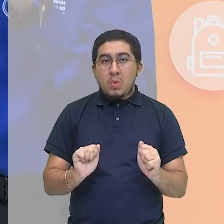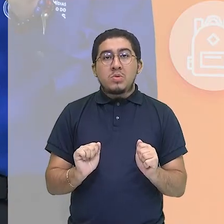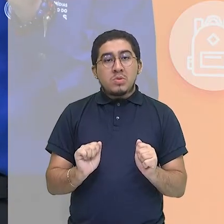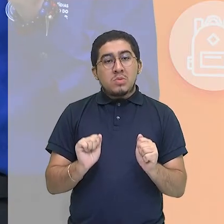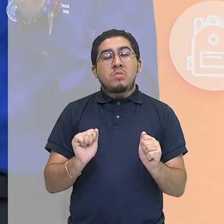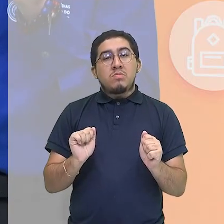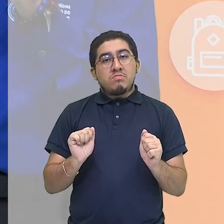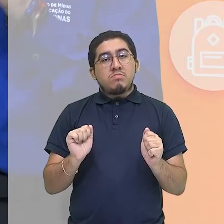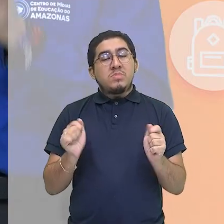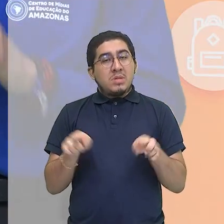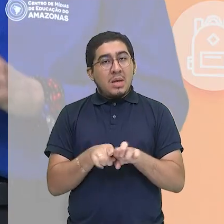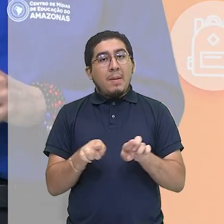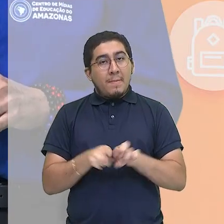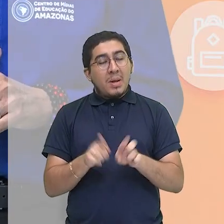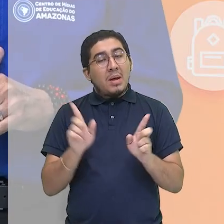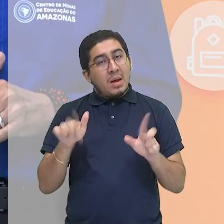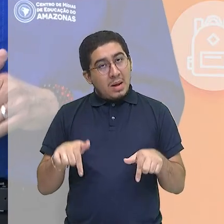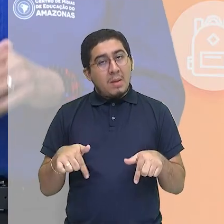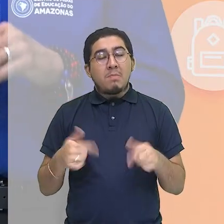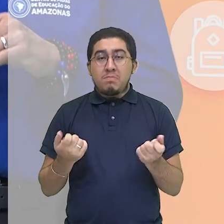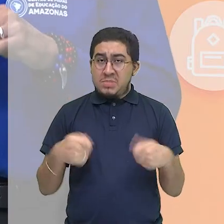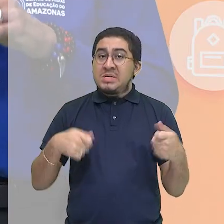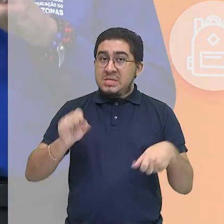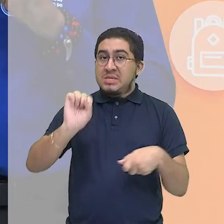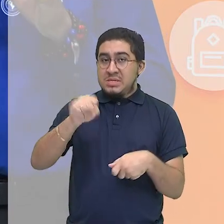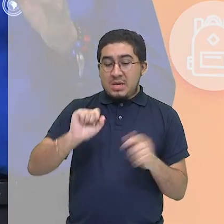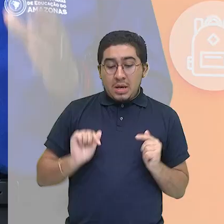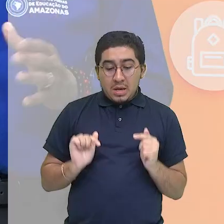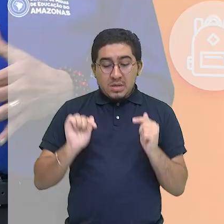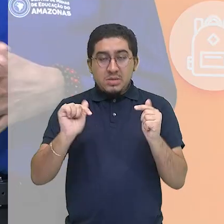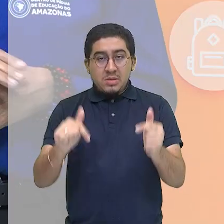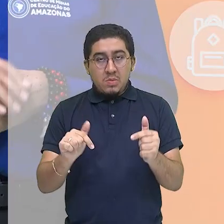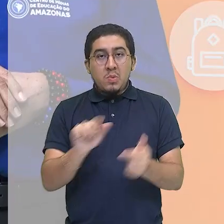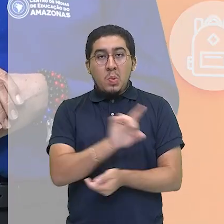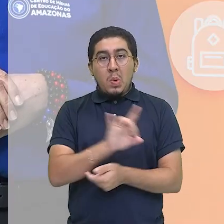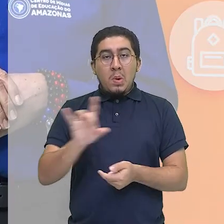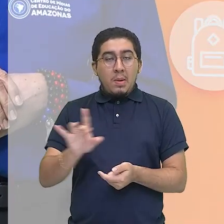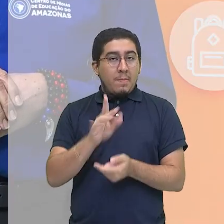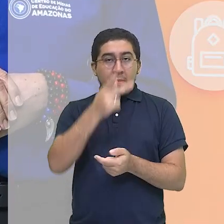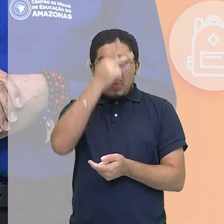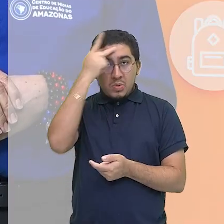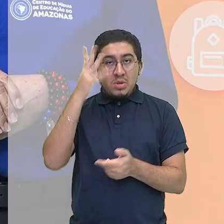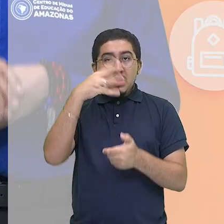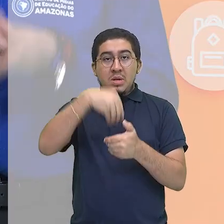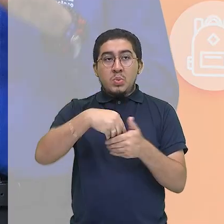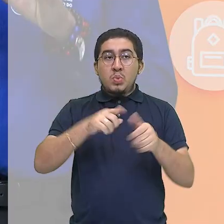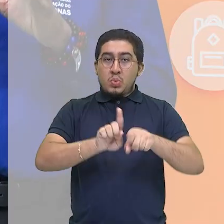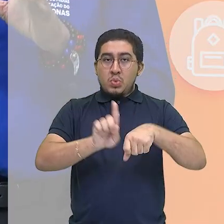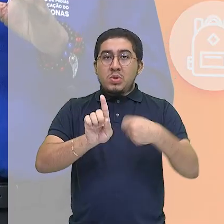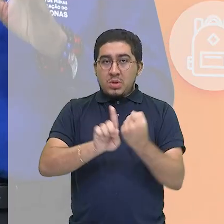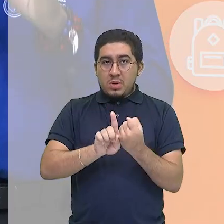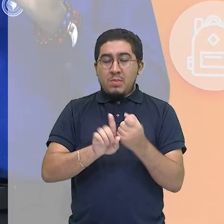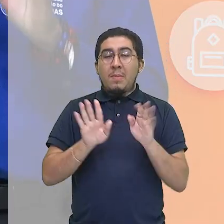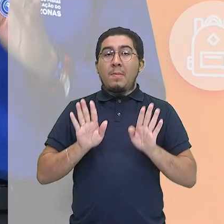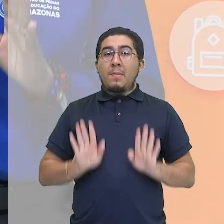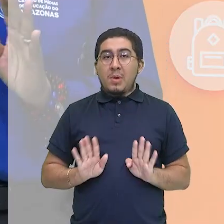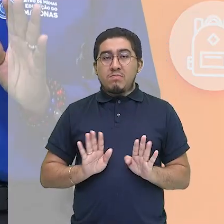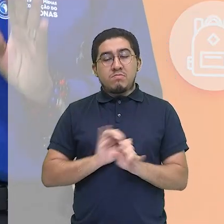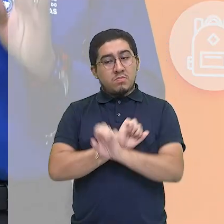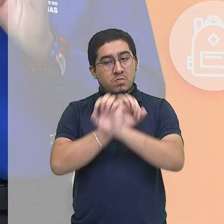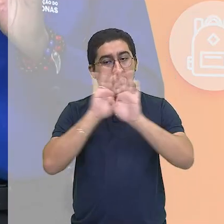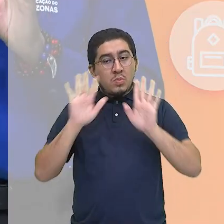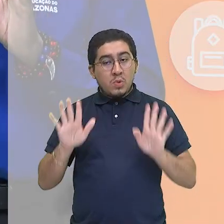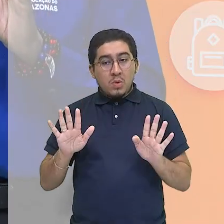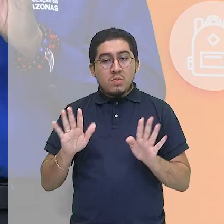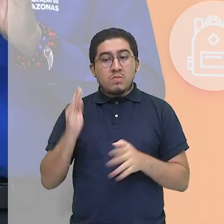e deve, não só pode como deve, por todos dentro de uma sociedade. Claro, de